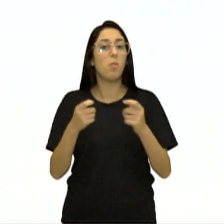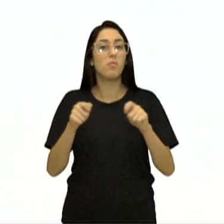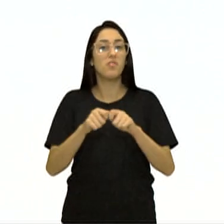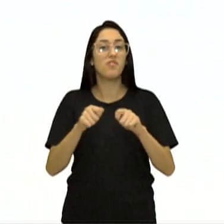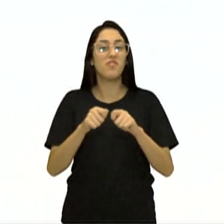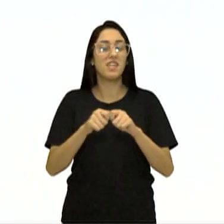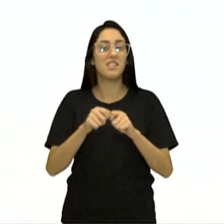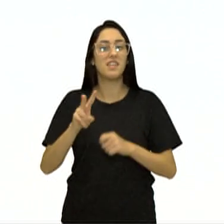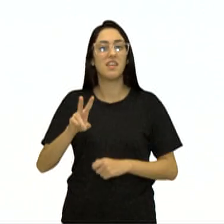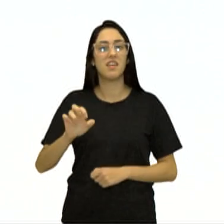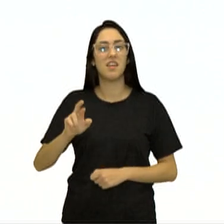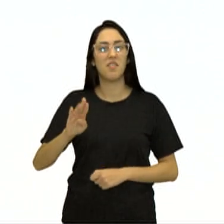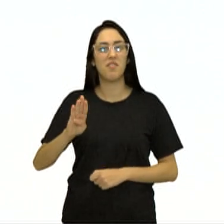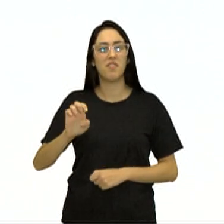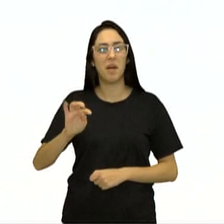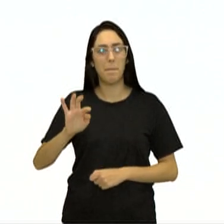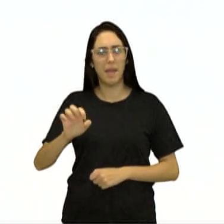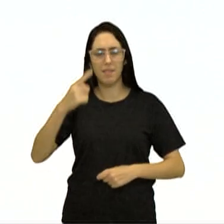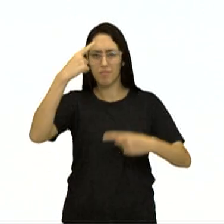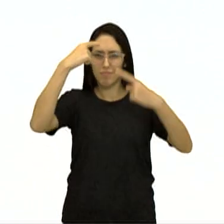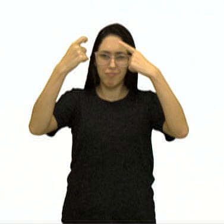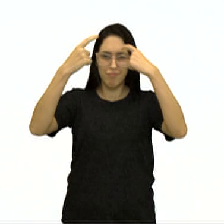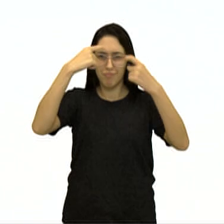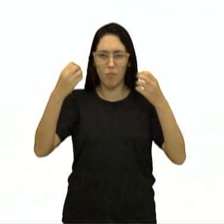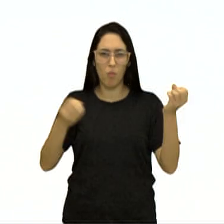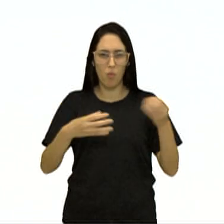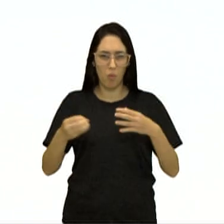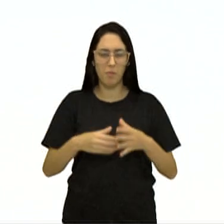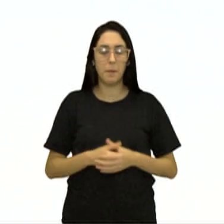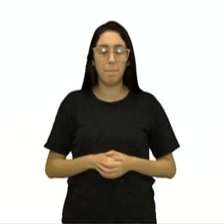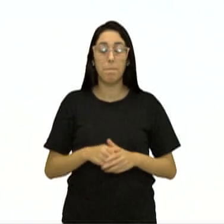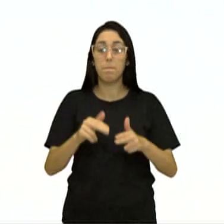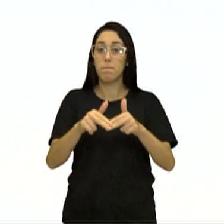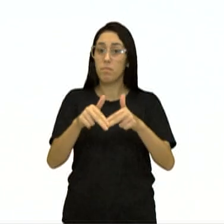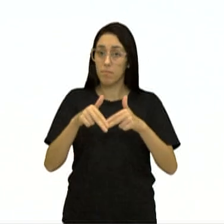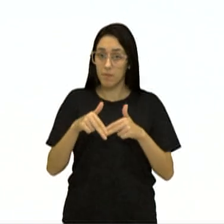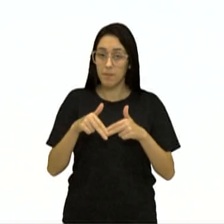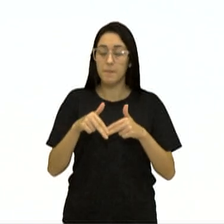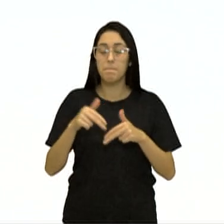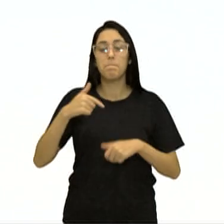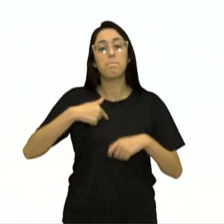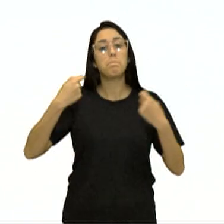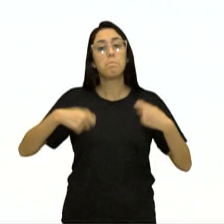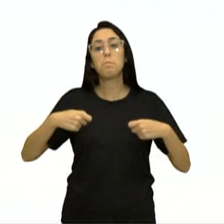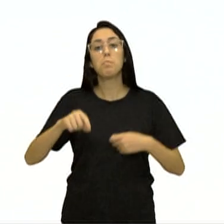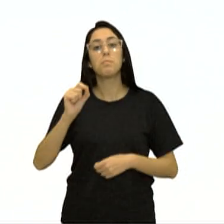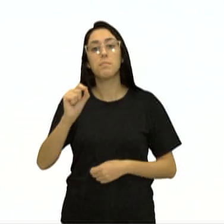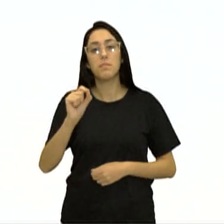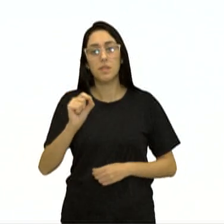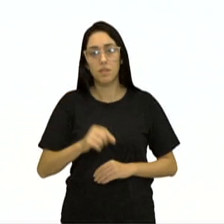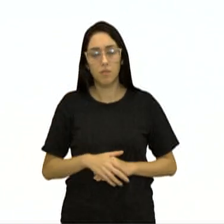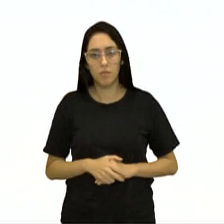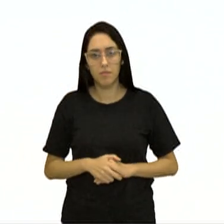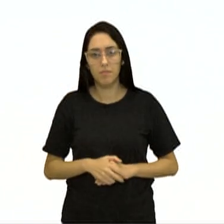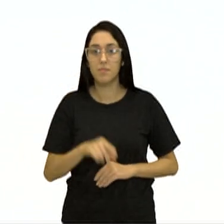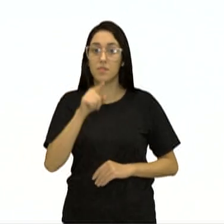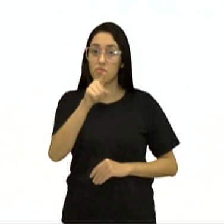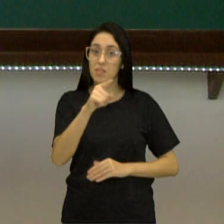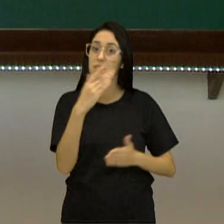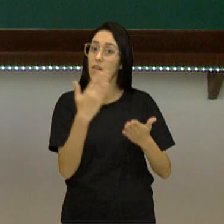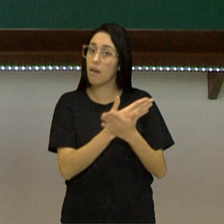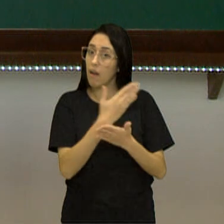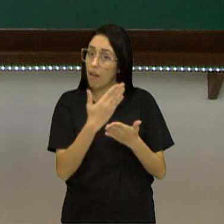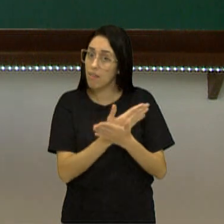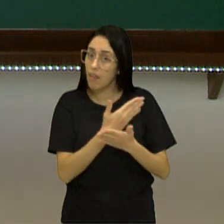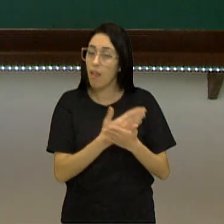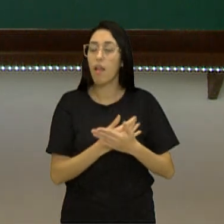enciclopédia ou dicionário. Para isso, meus queridos, para isso, minhas queridas, eu preciso de uma coisa: teu caderno,